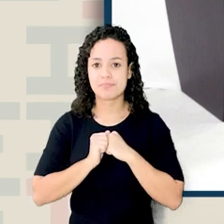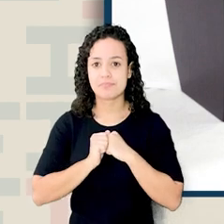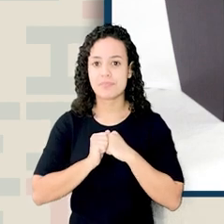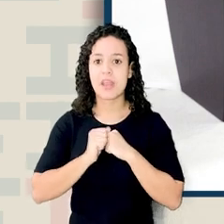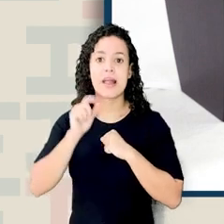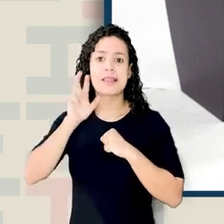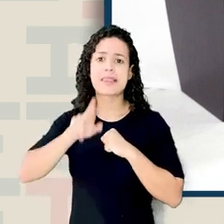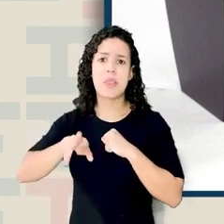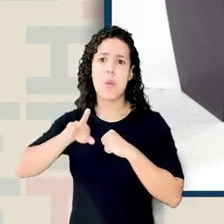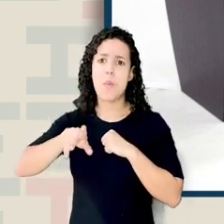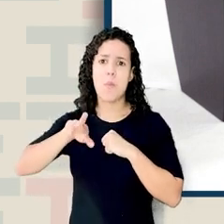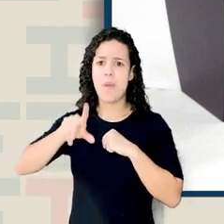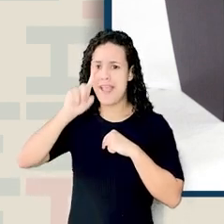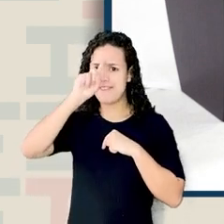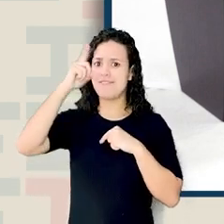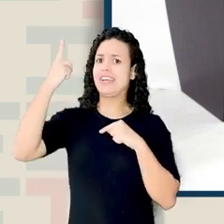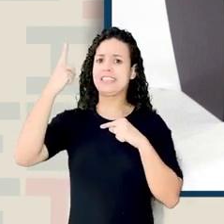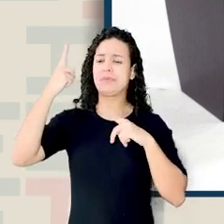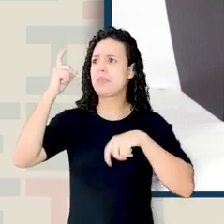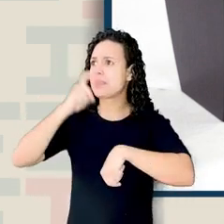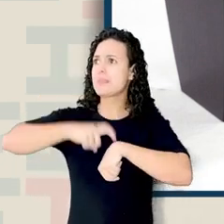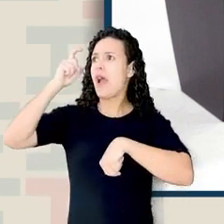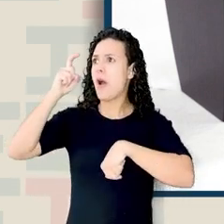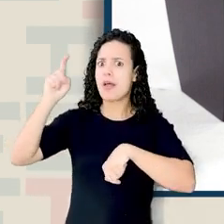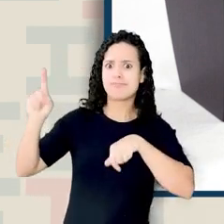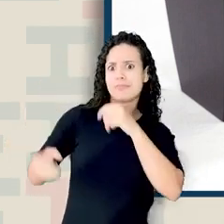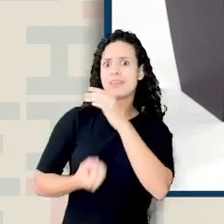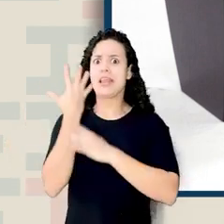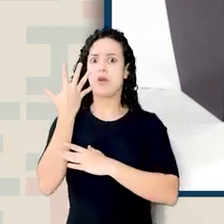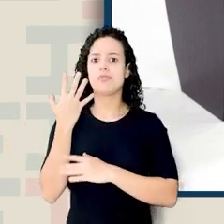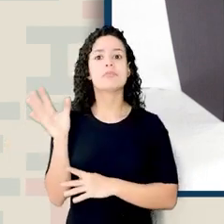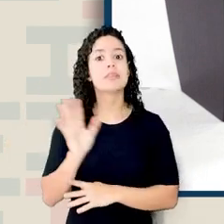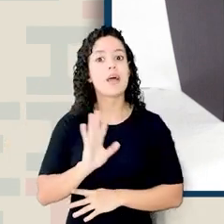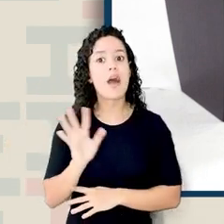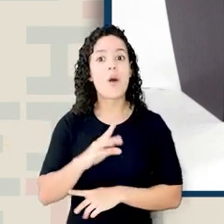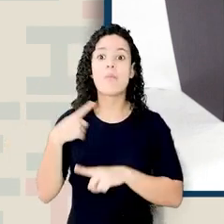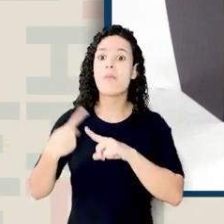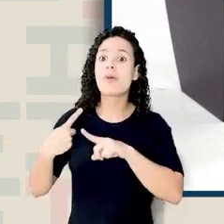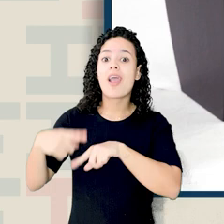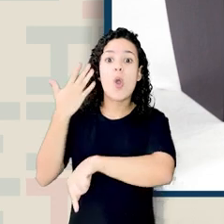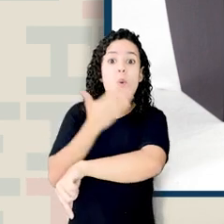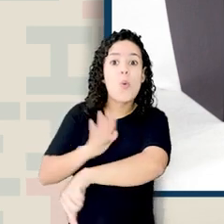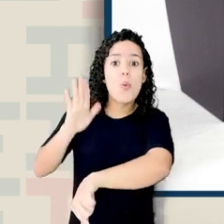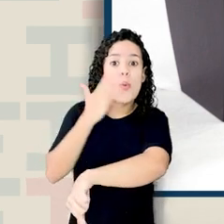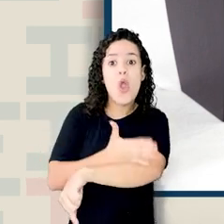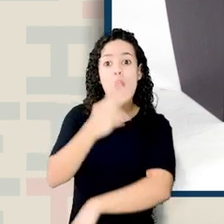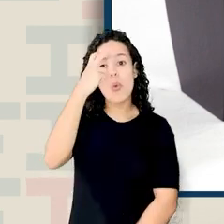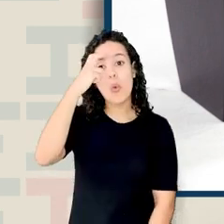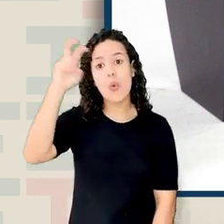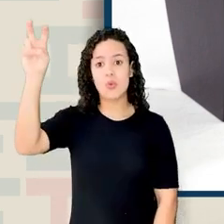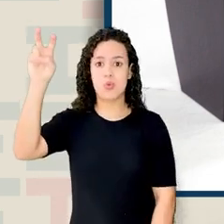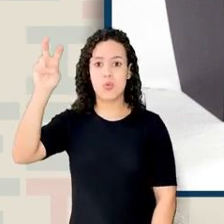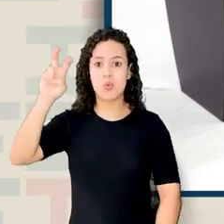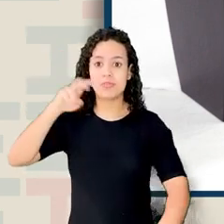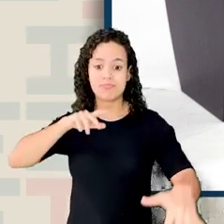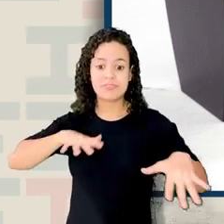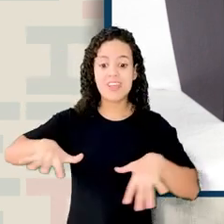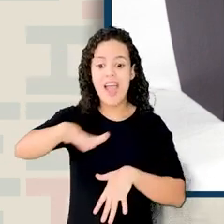uma invenção da noite para o dia. Afinal de contas, estamos falando de uma prática de cultura, de dinâmica